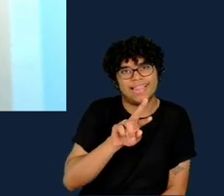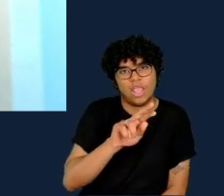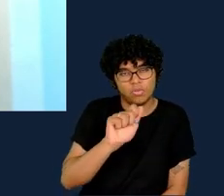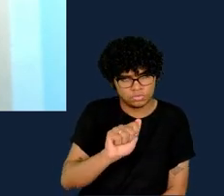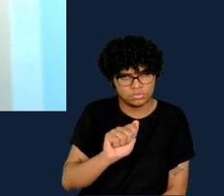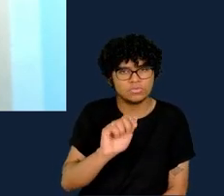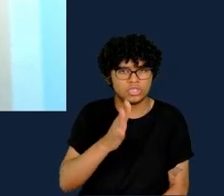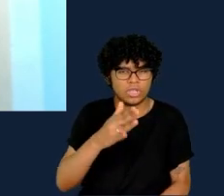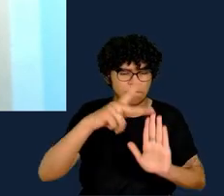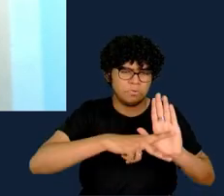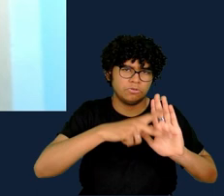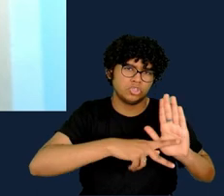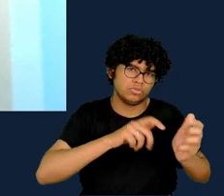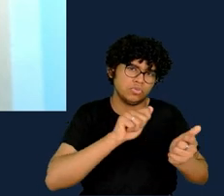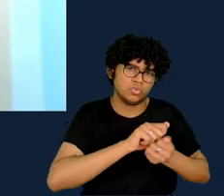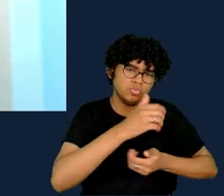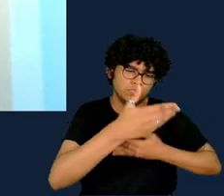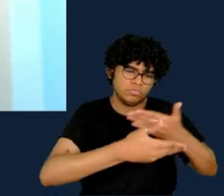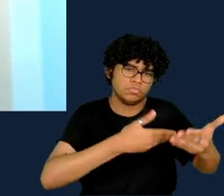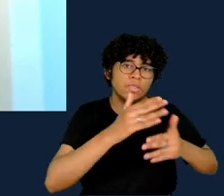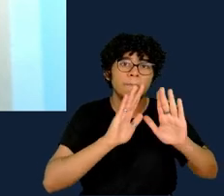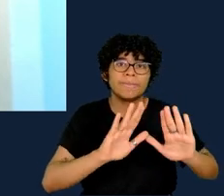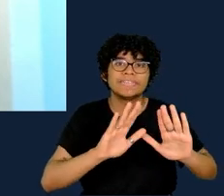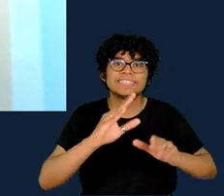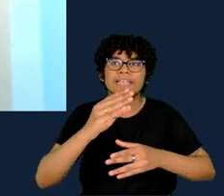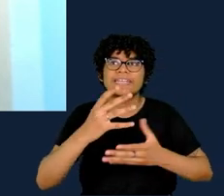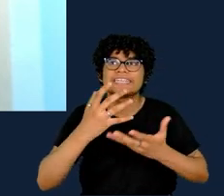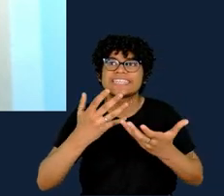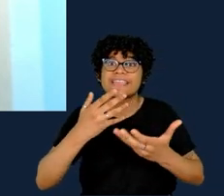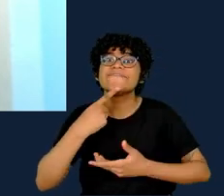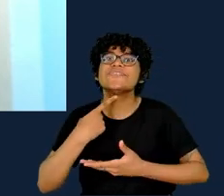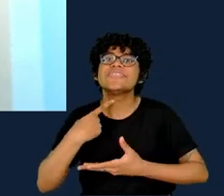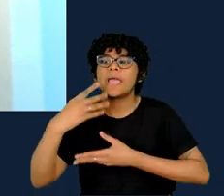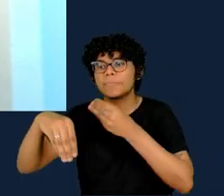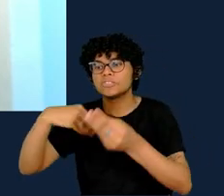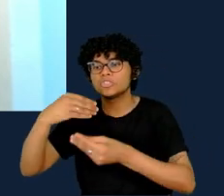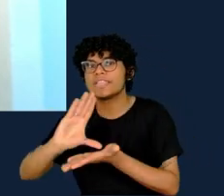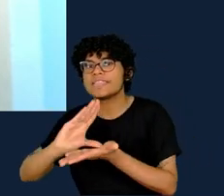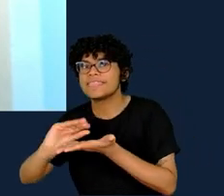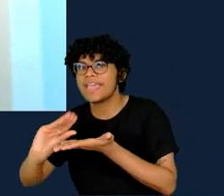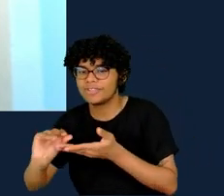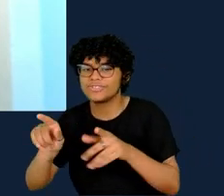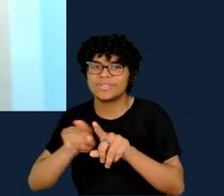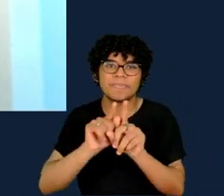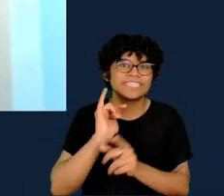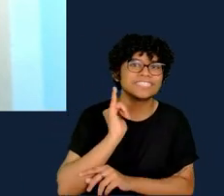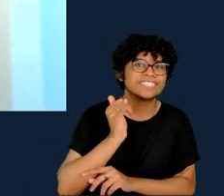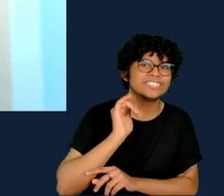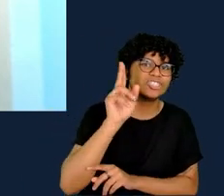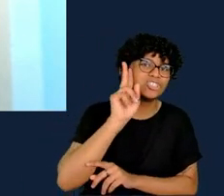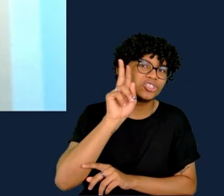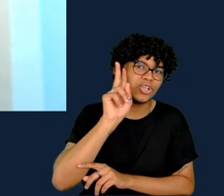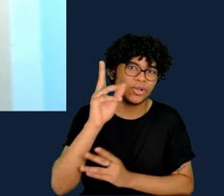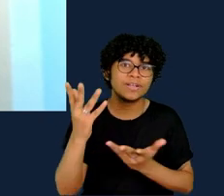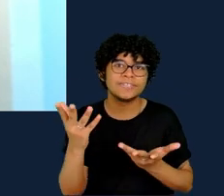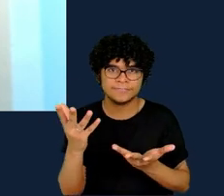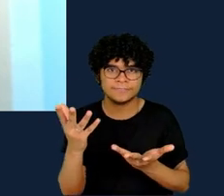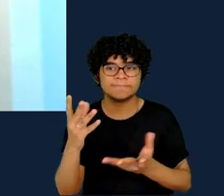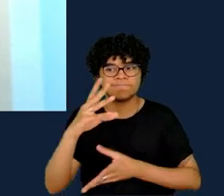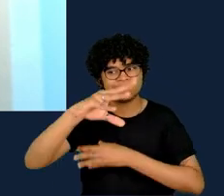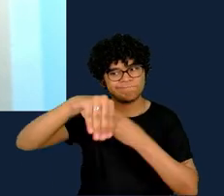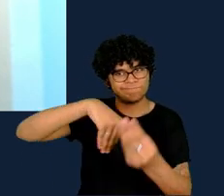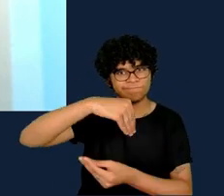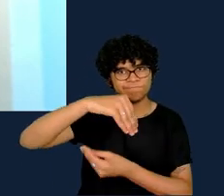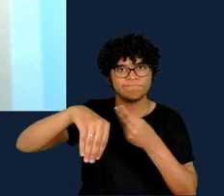sempre tentou fazer é essa mistura entre camadas de dados e camadas de histórias, né? Já que a Esther fez a pergunta, falou em